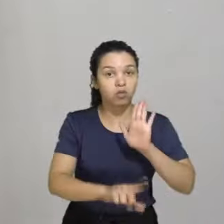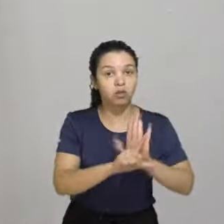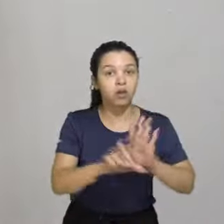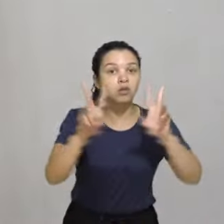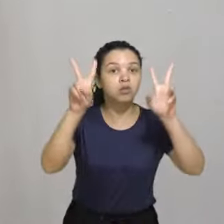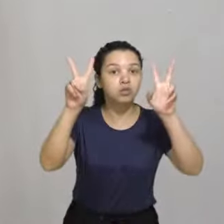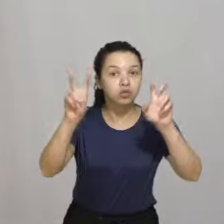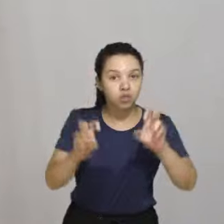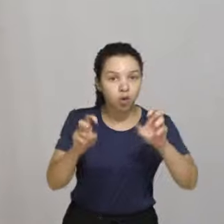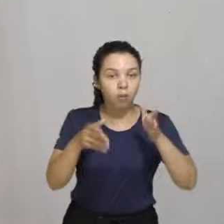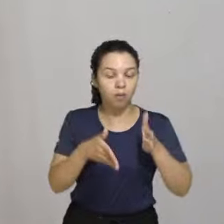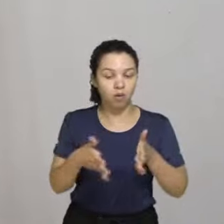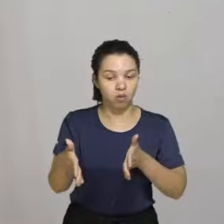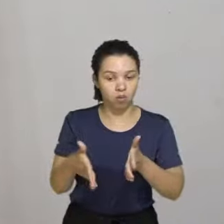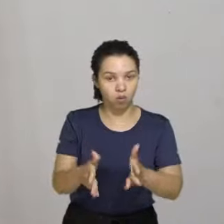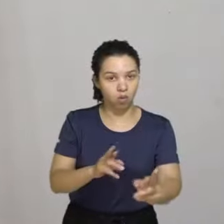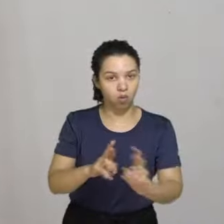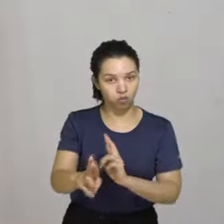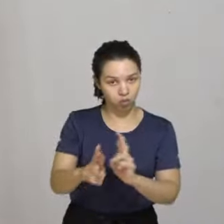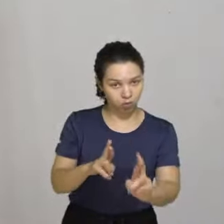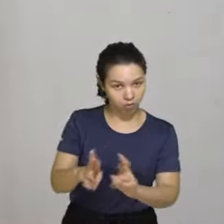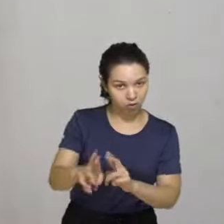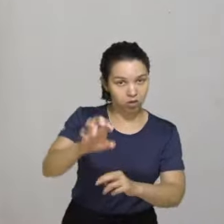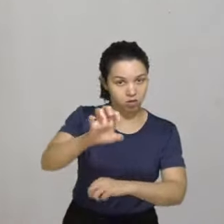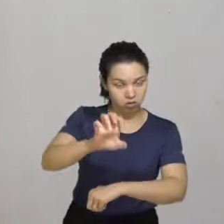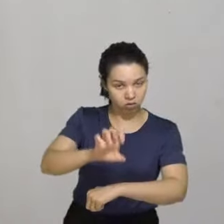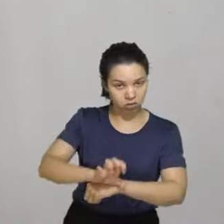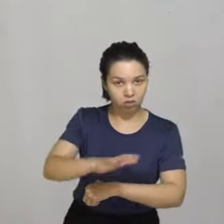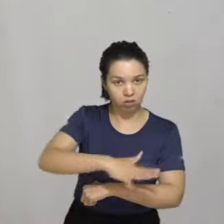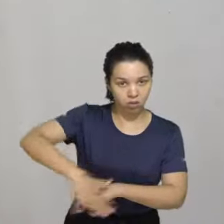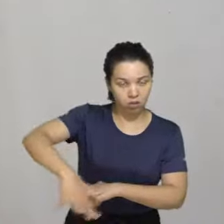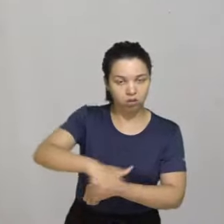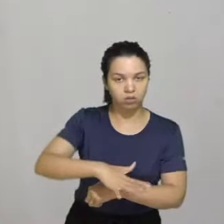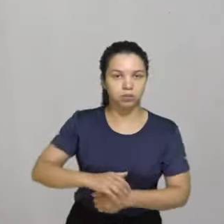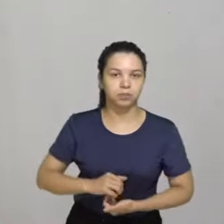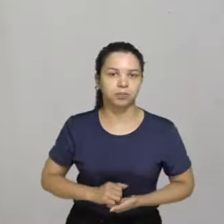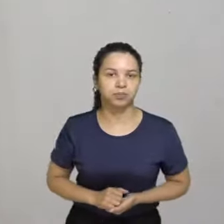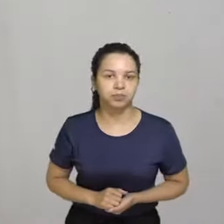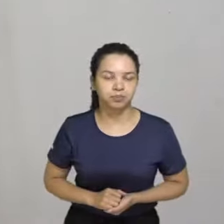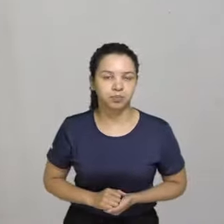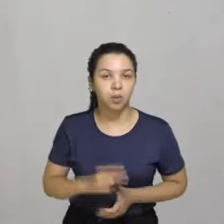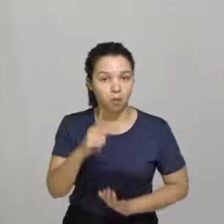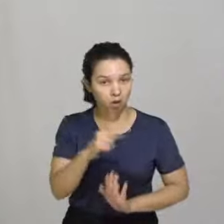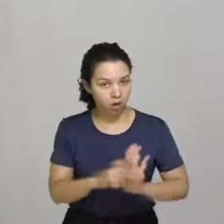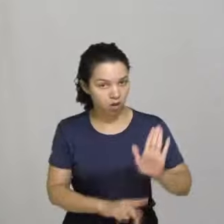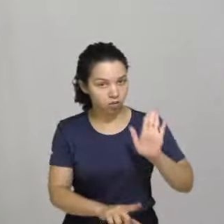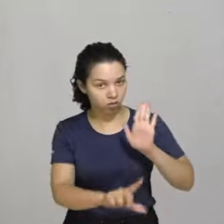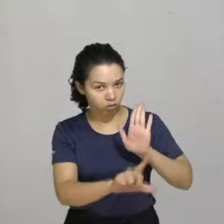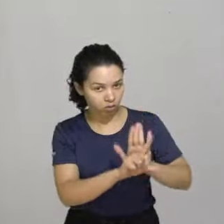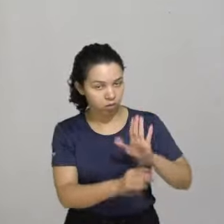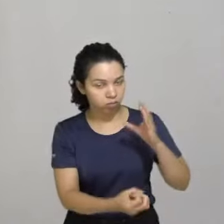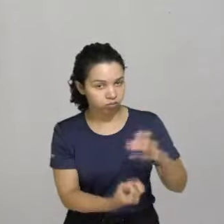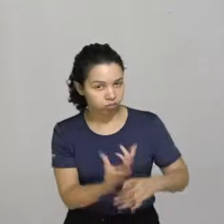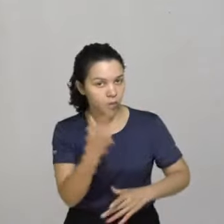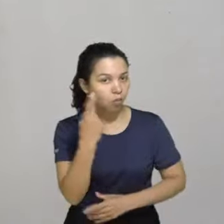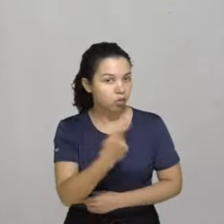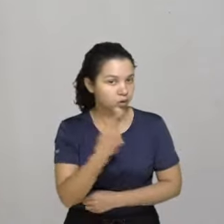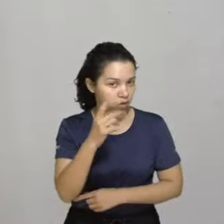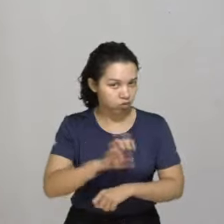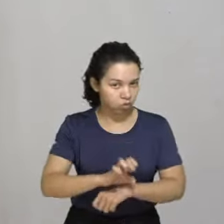nas rodovias estaduais e federais delegadas ao Estado. Projeto de lei que institui a política estadual de